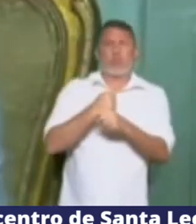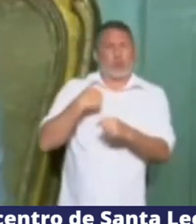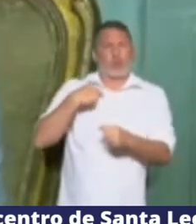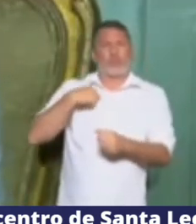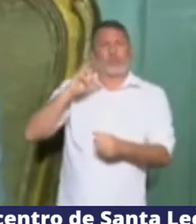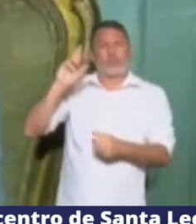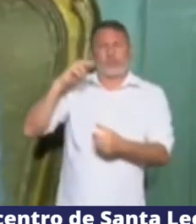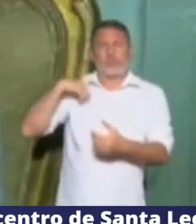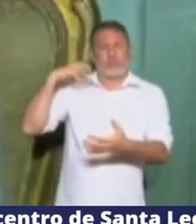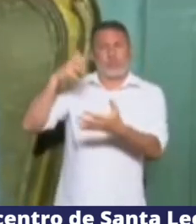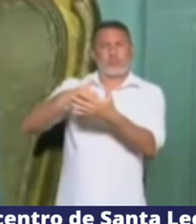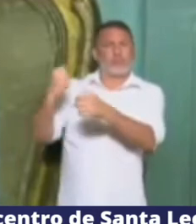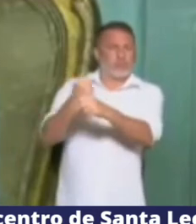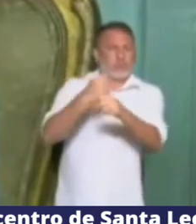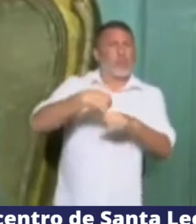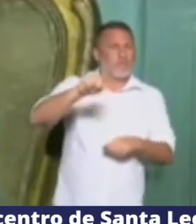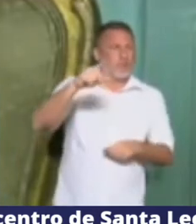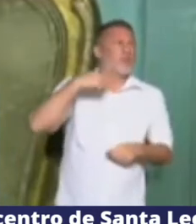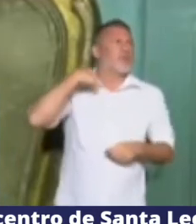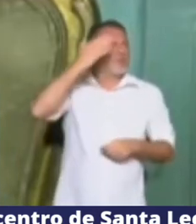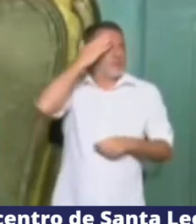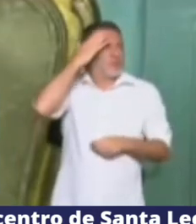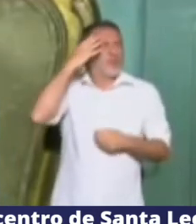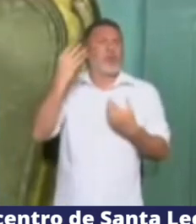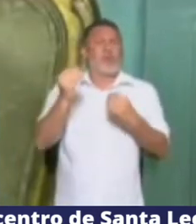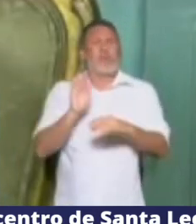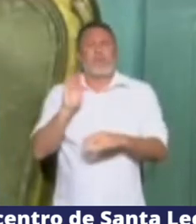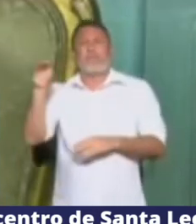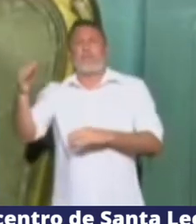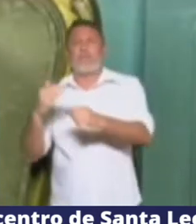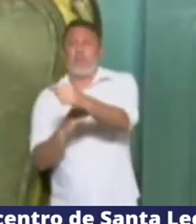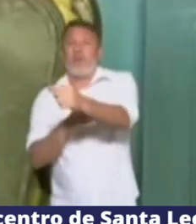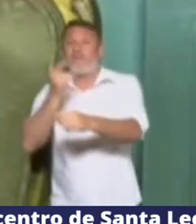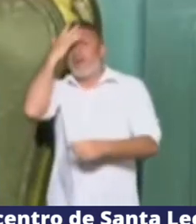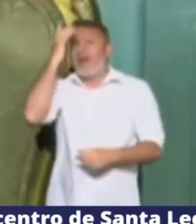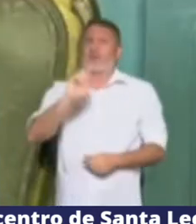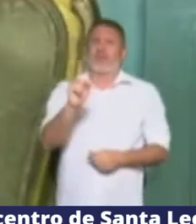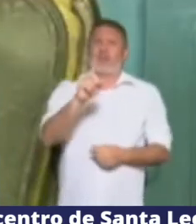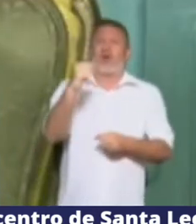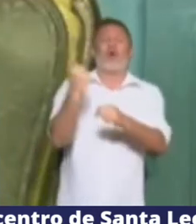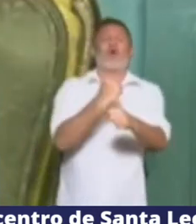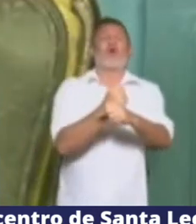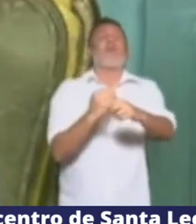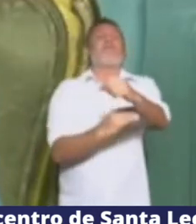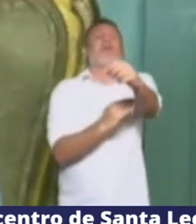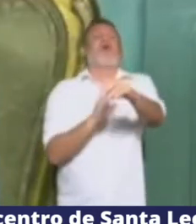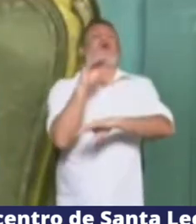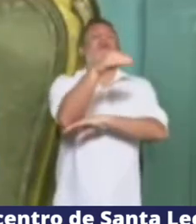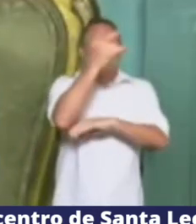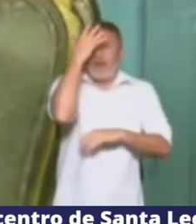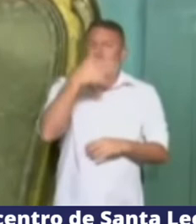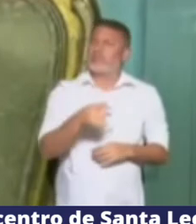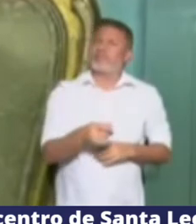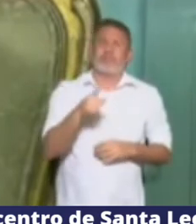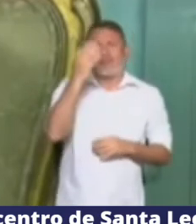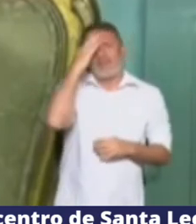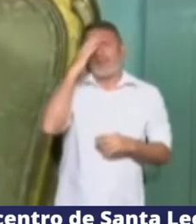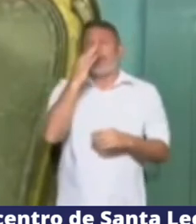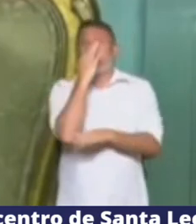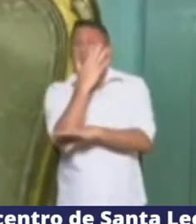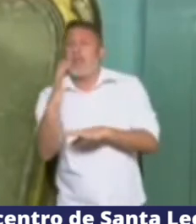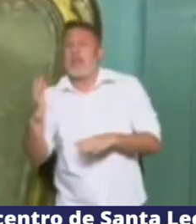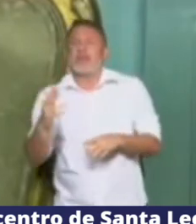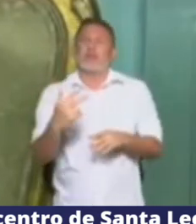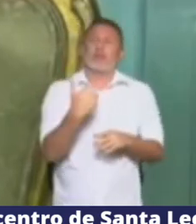ideal seria duas pontes, mas ele não é fácil fazer duas pontes, não, porque muitos problemas ambientais, relevo muito acidentado. Mas vamos fazer uma, estamos